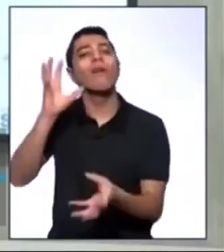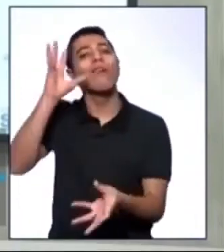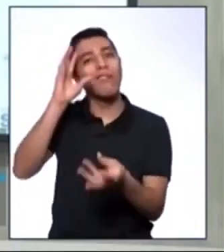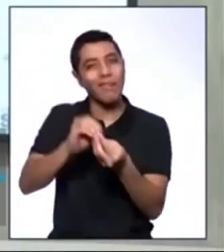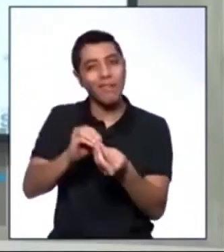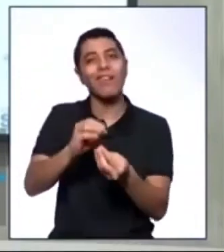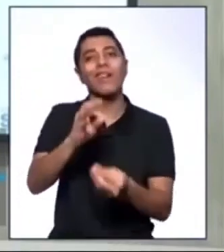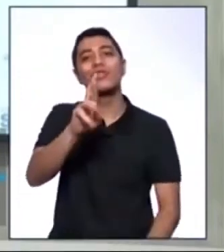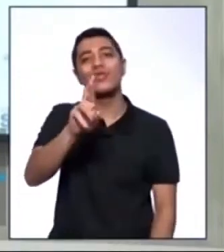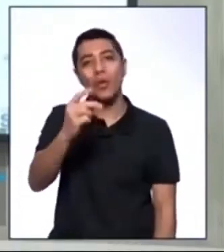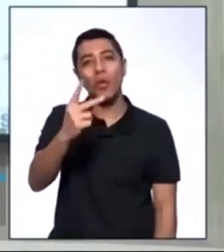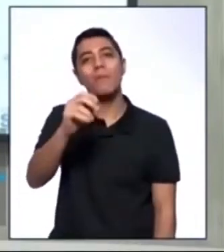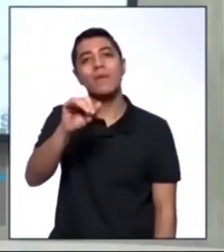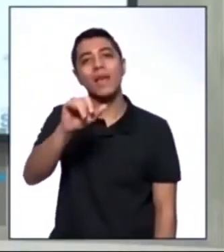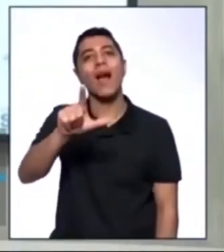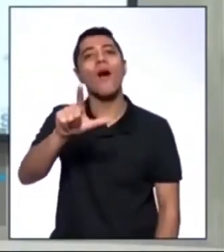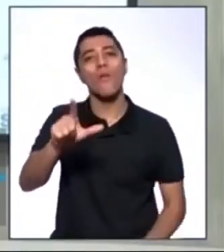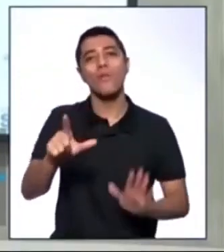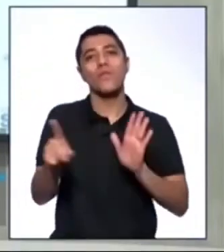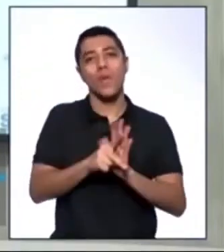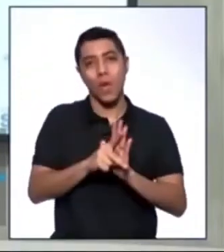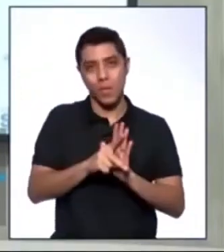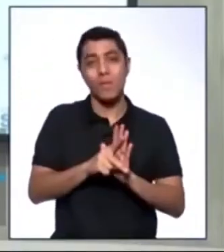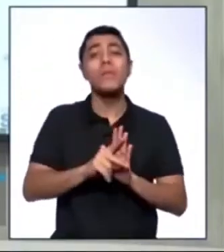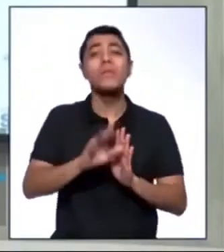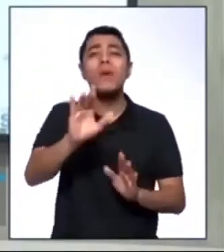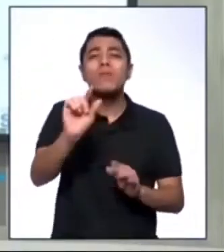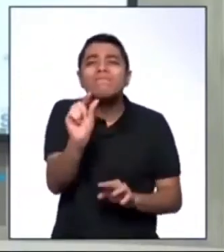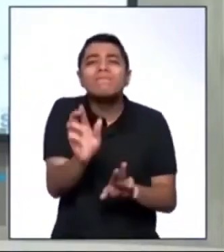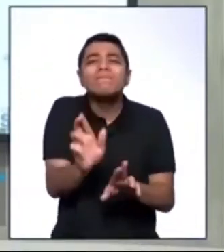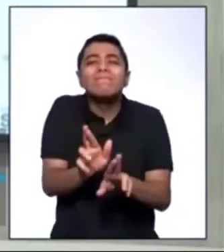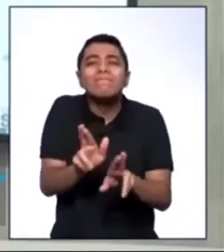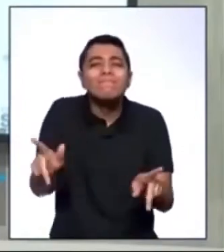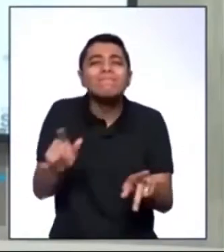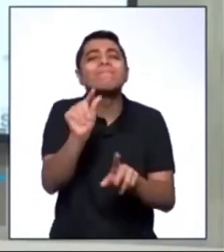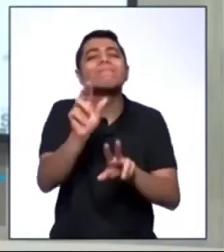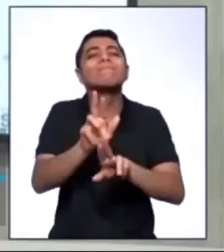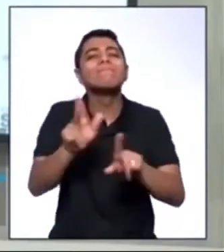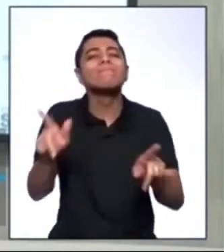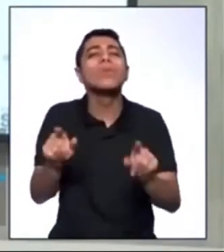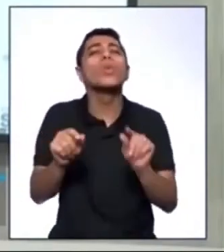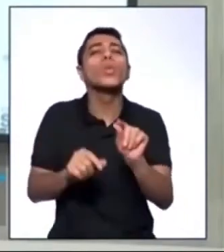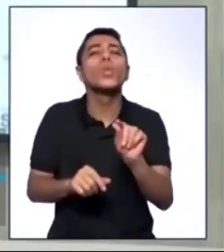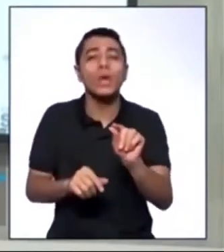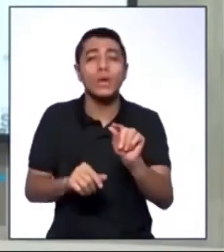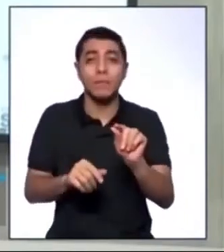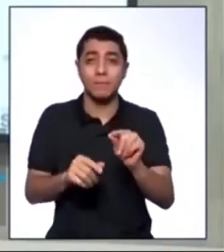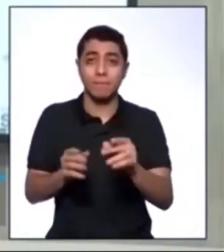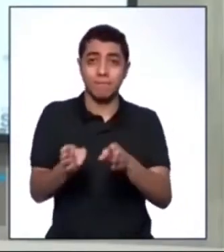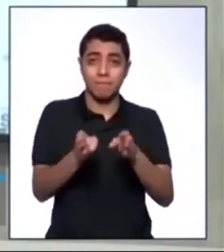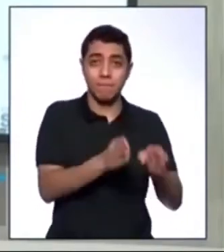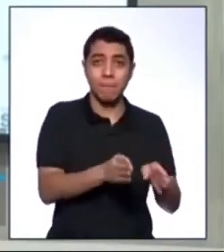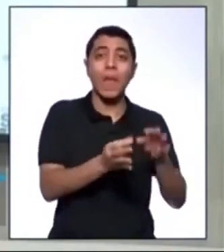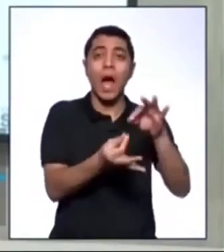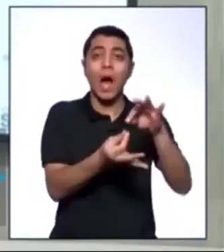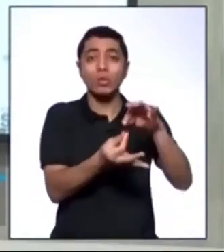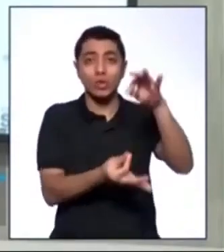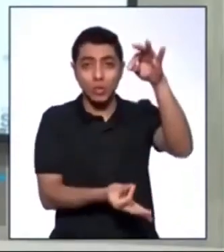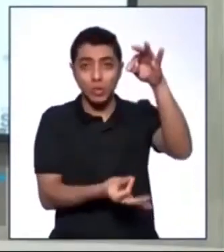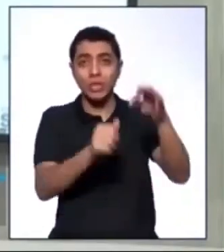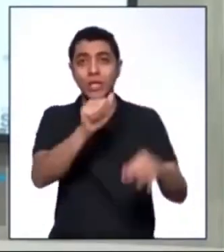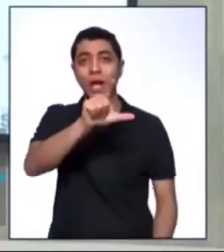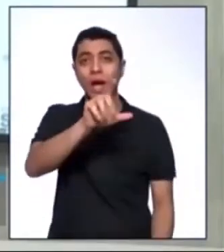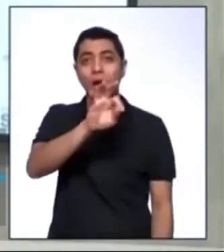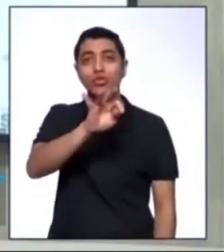de clima tropical. Qual vai ser a diferença? A diferença é que o clima tropical de altitude tem temperaturas